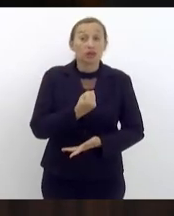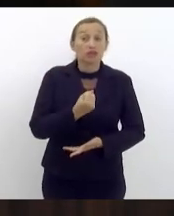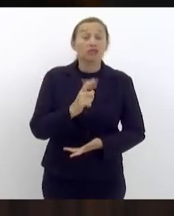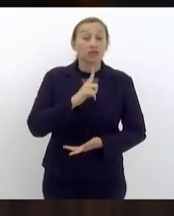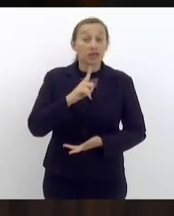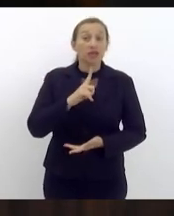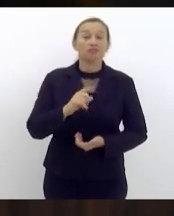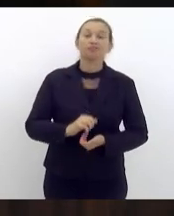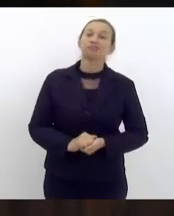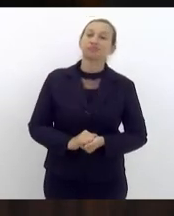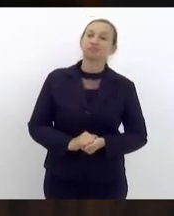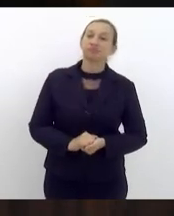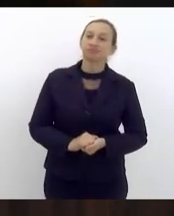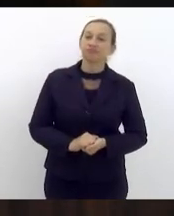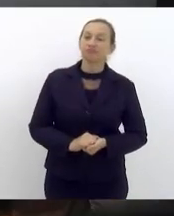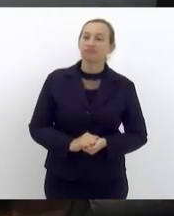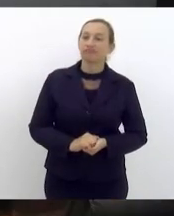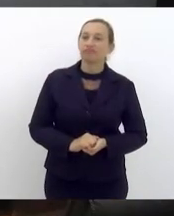empresas de ônibus